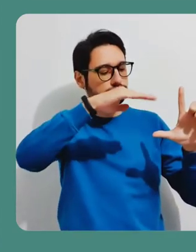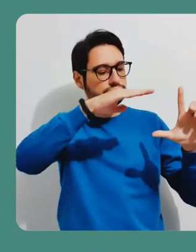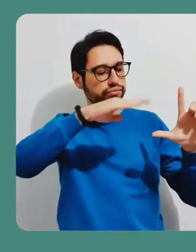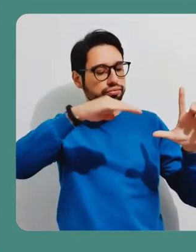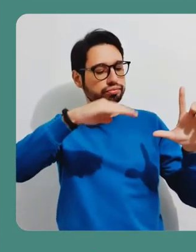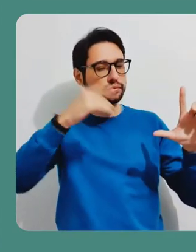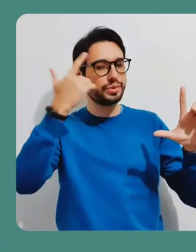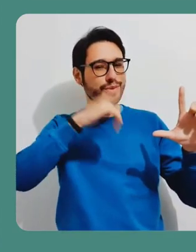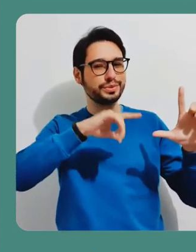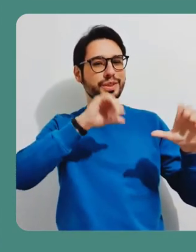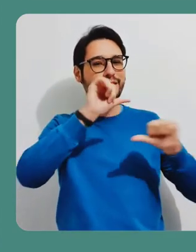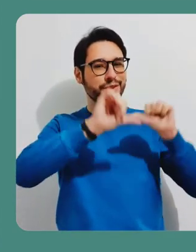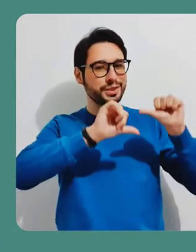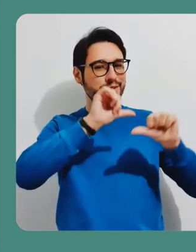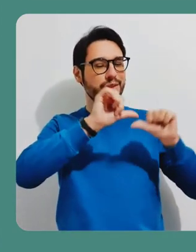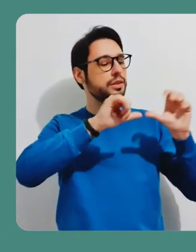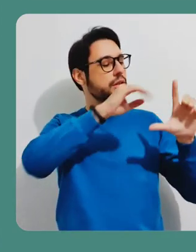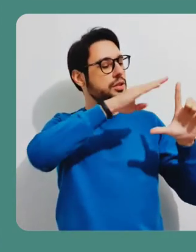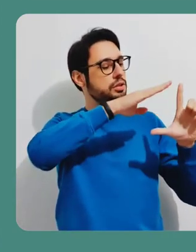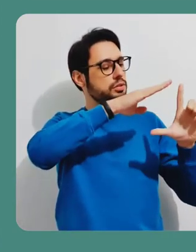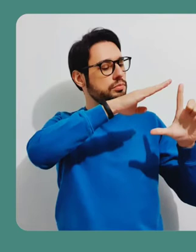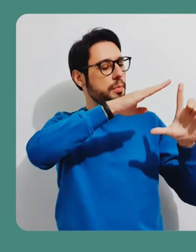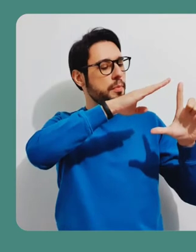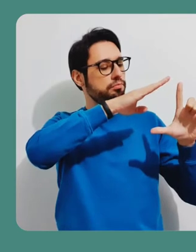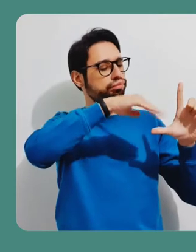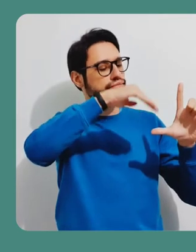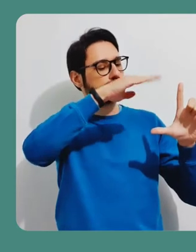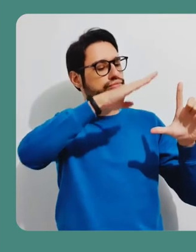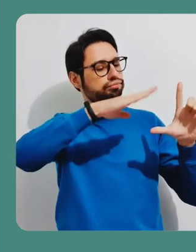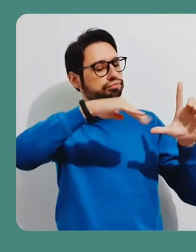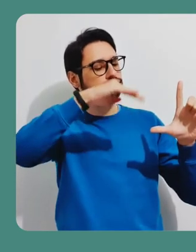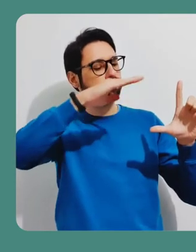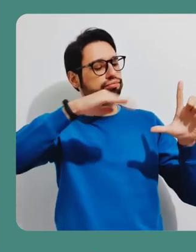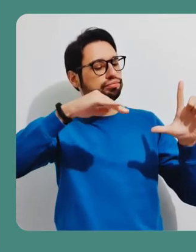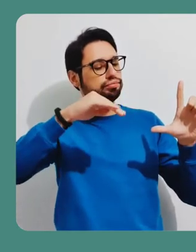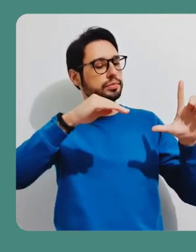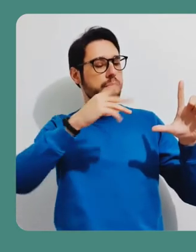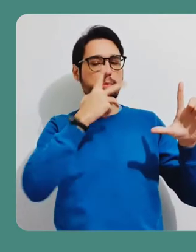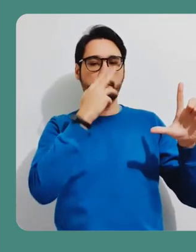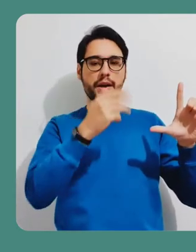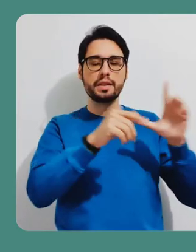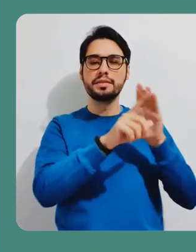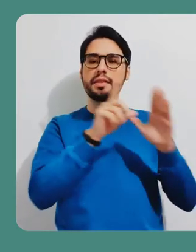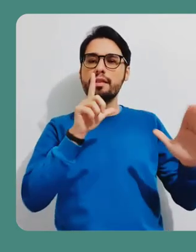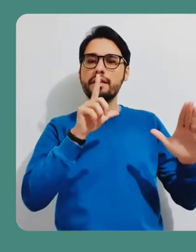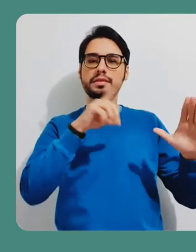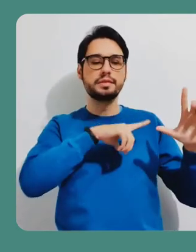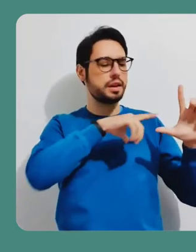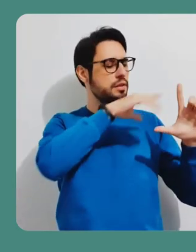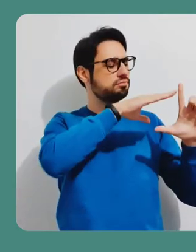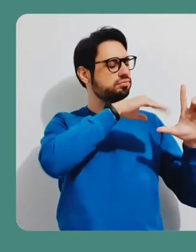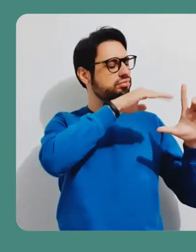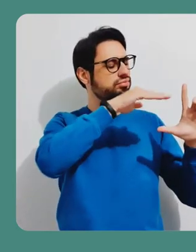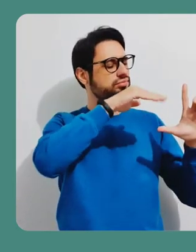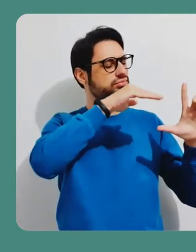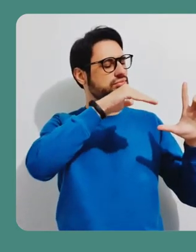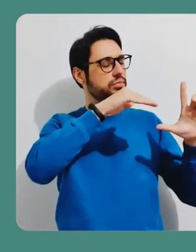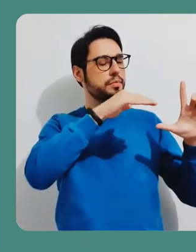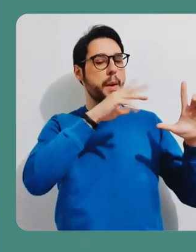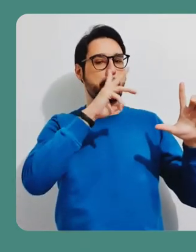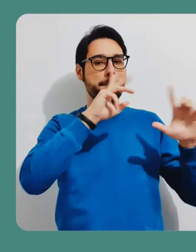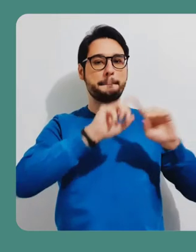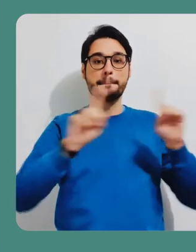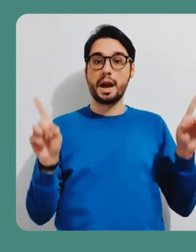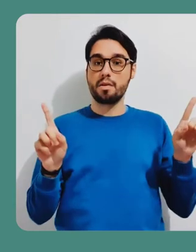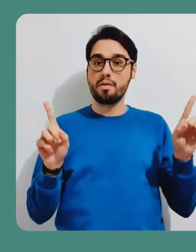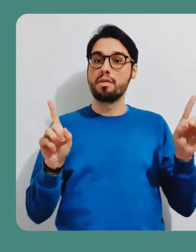e você pode observar aqui na faixa aqui alguns sons já foram alterados né o a gente tinha aqui uma